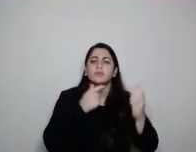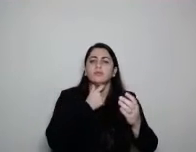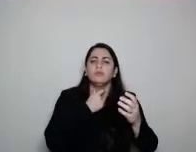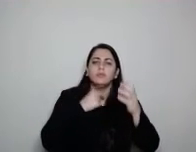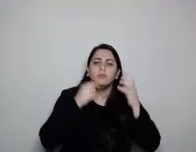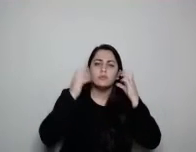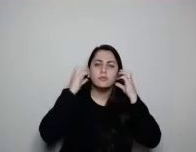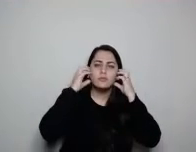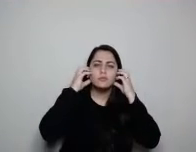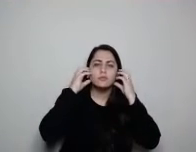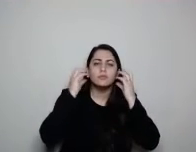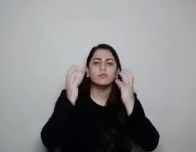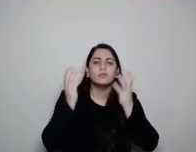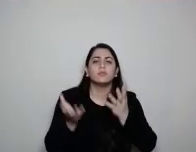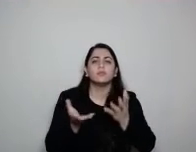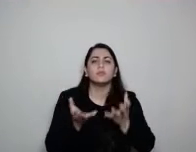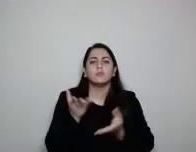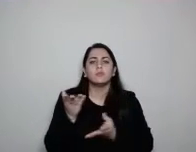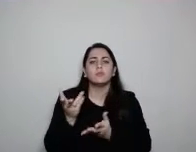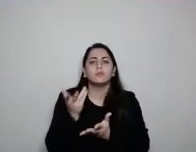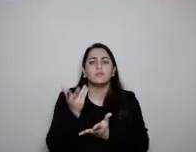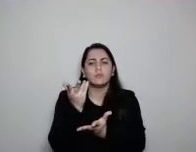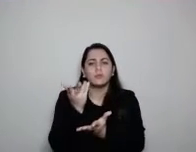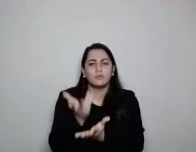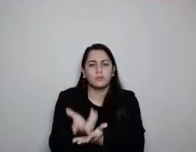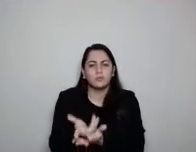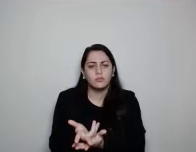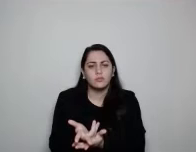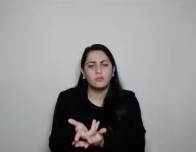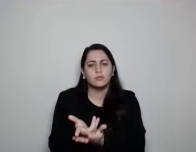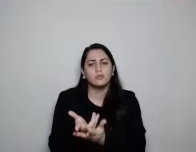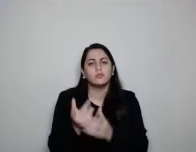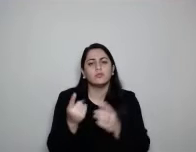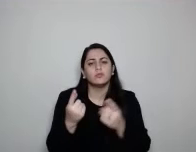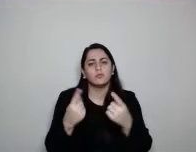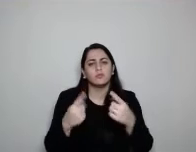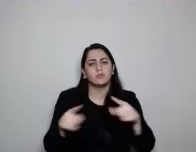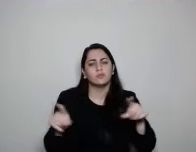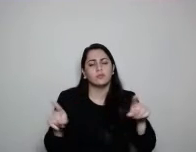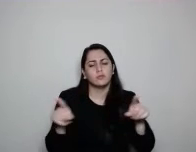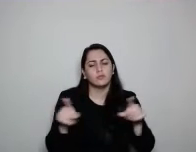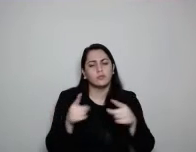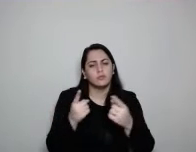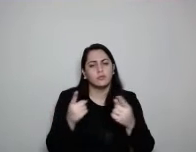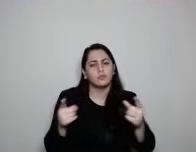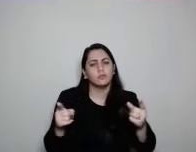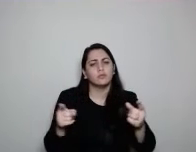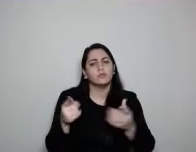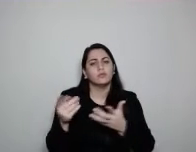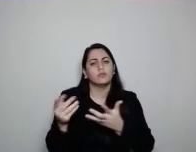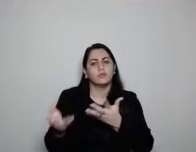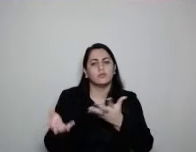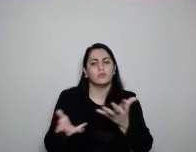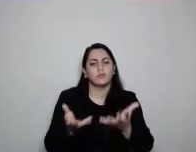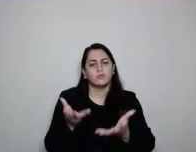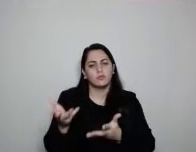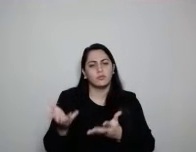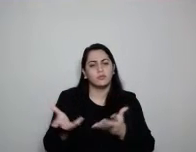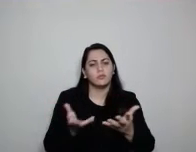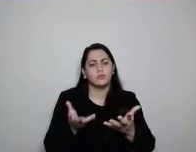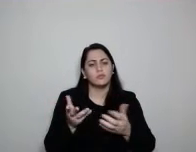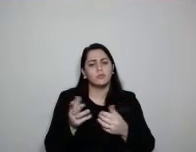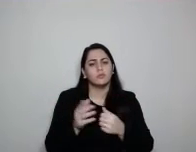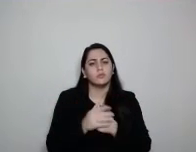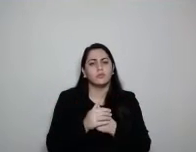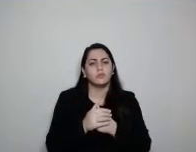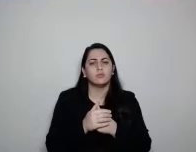neurologia, laboratoriais e outros, por tempo indeterminado. Além do mais, manda